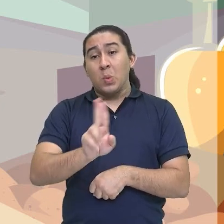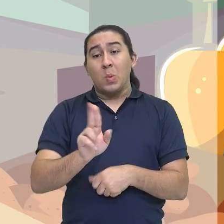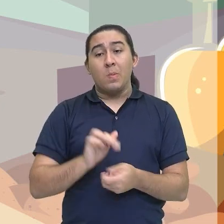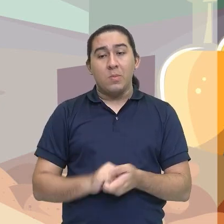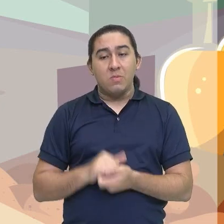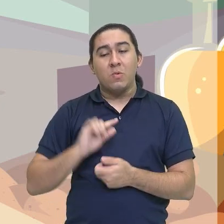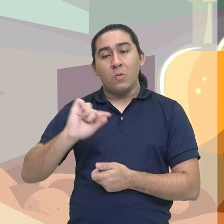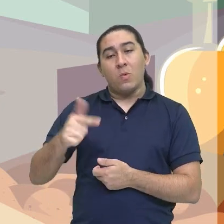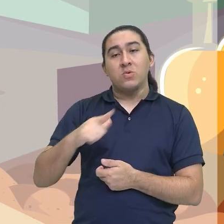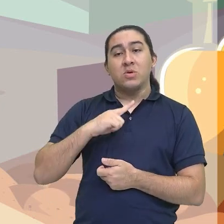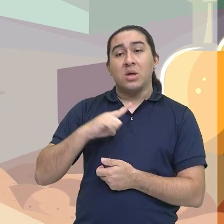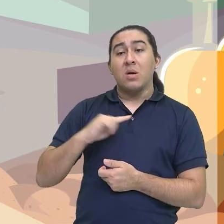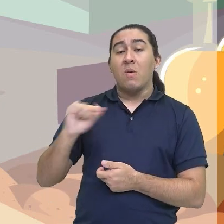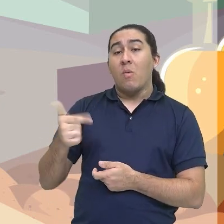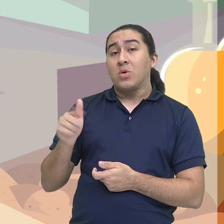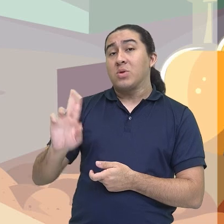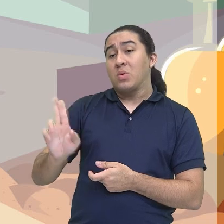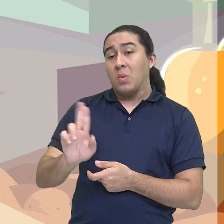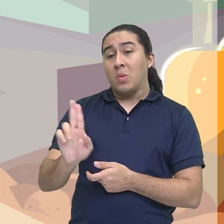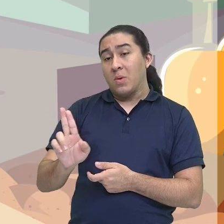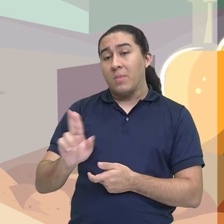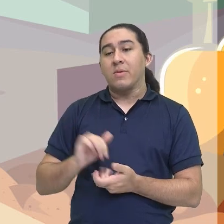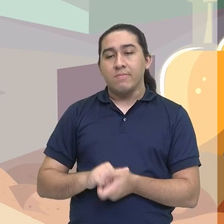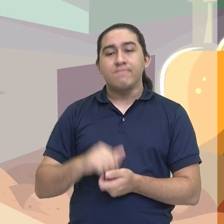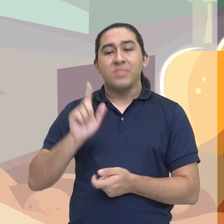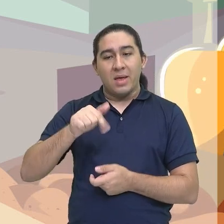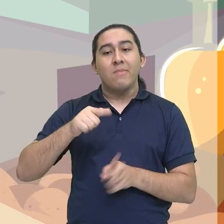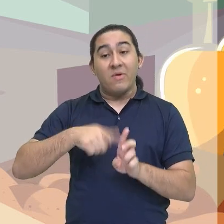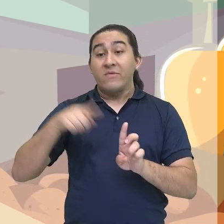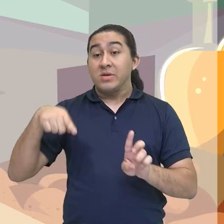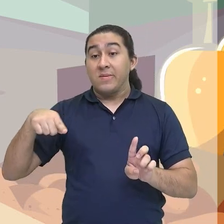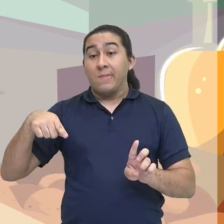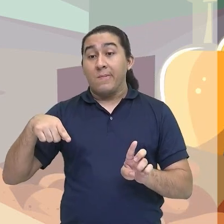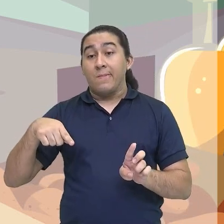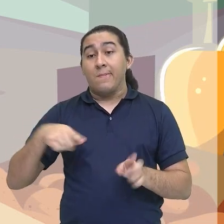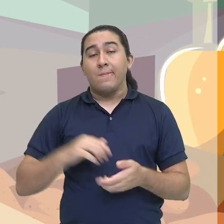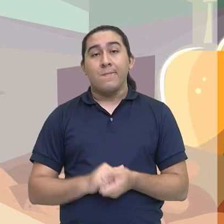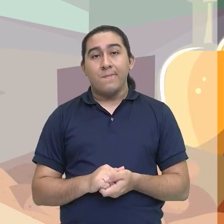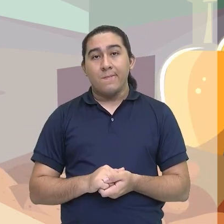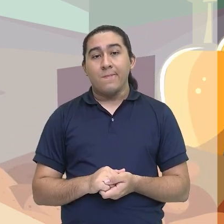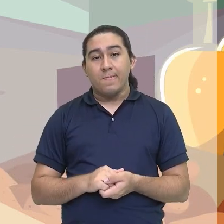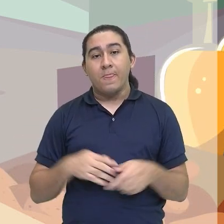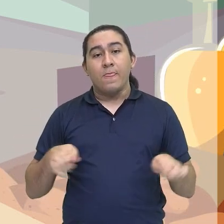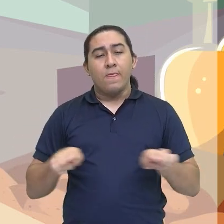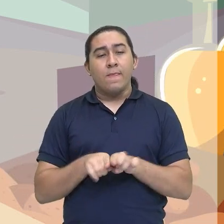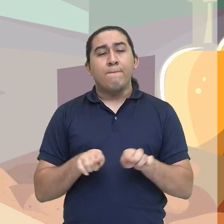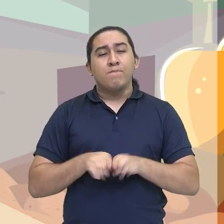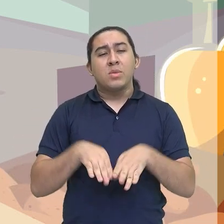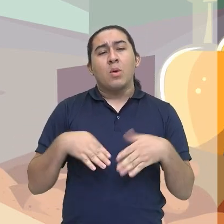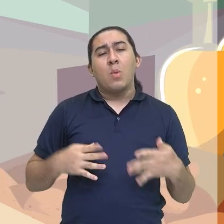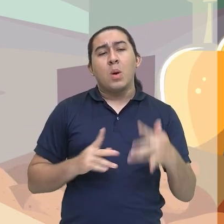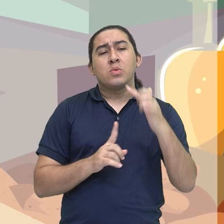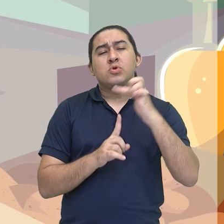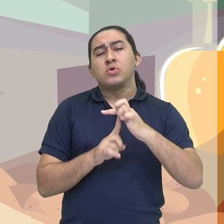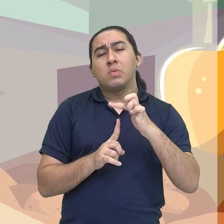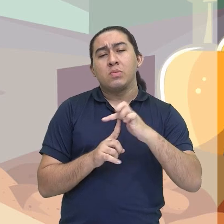Outros, bergamota. É uma variação? Que tipo de variação?